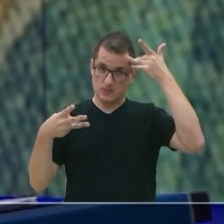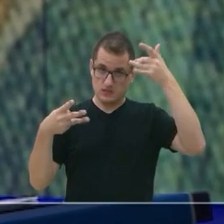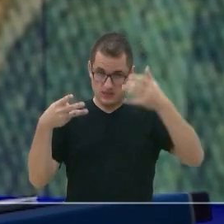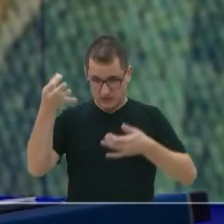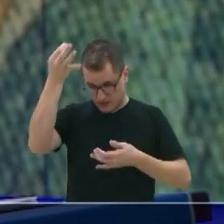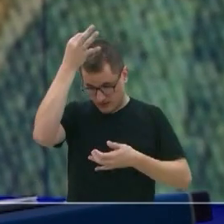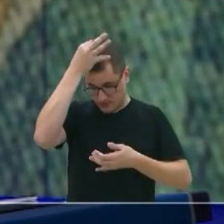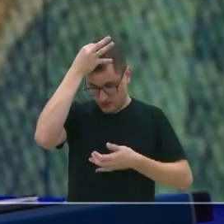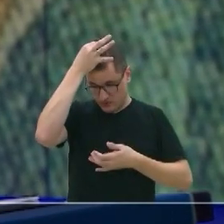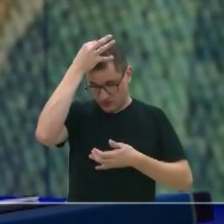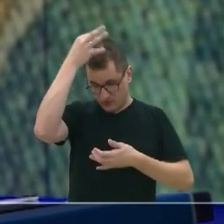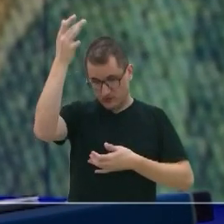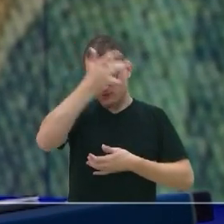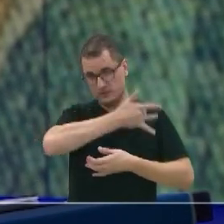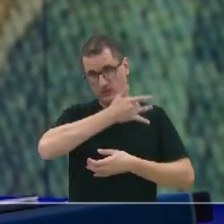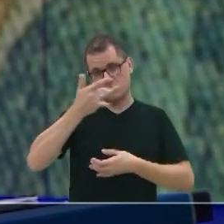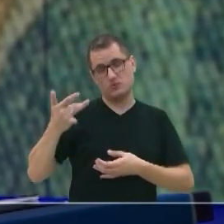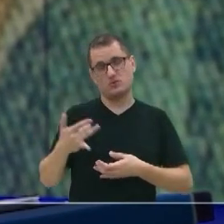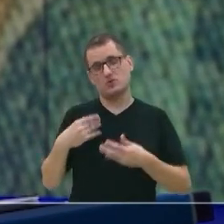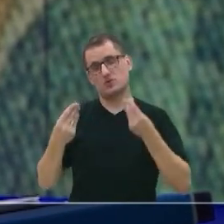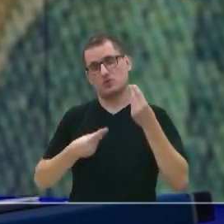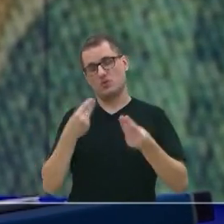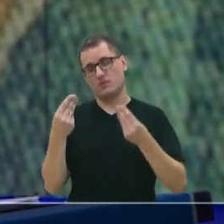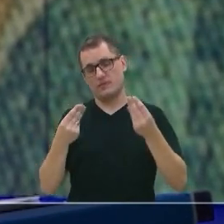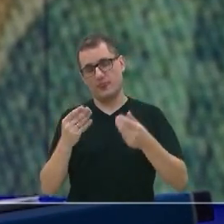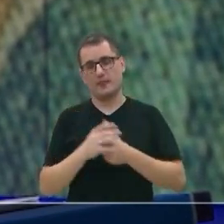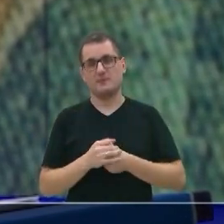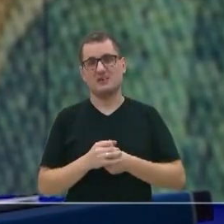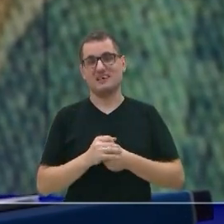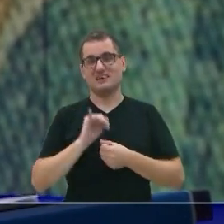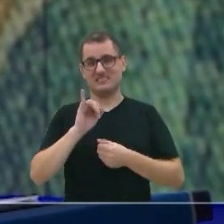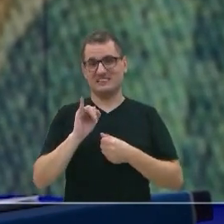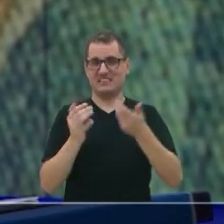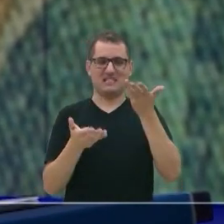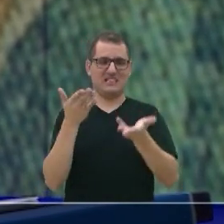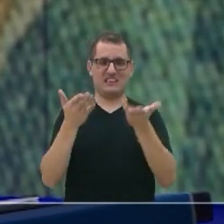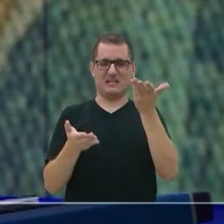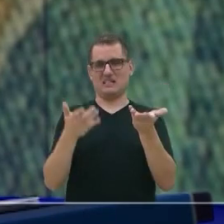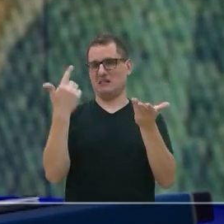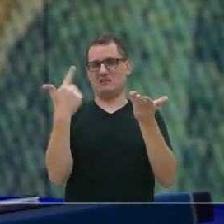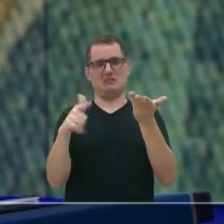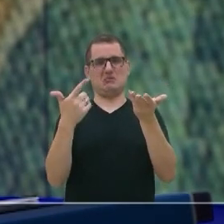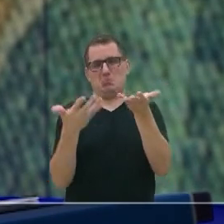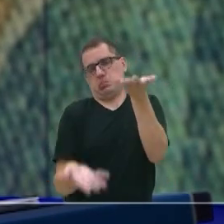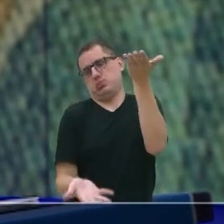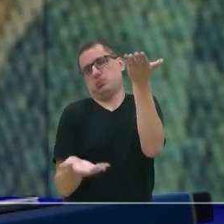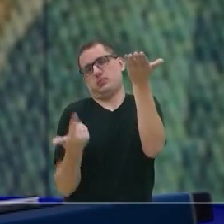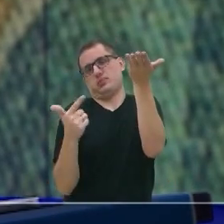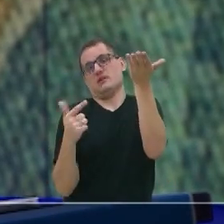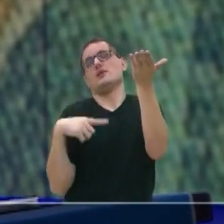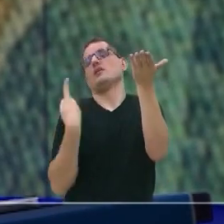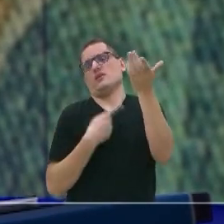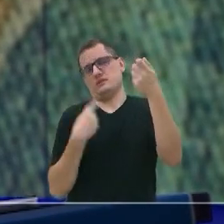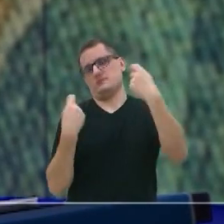espiritual. Se está desequilibrado, vamos arrumar